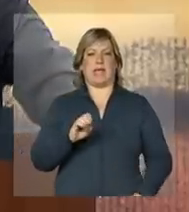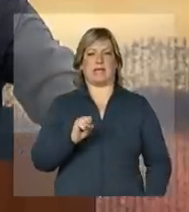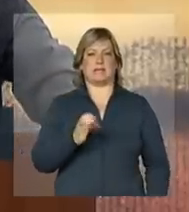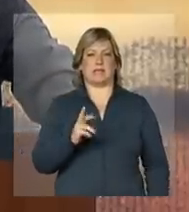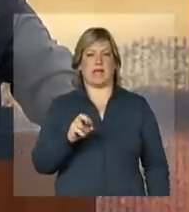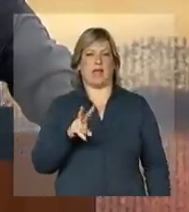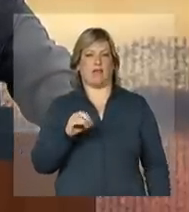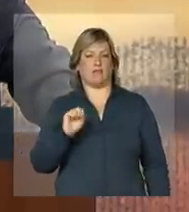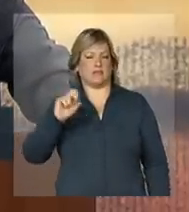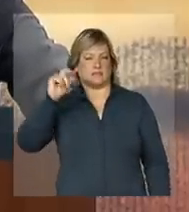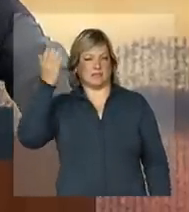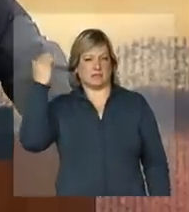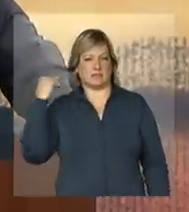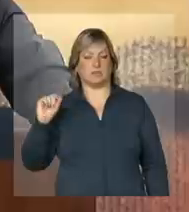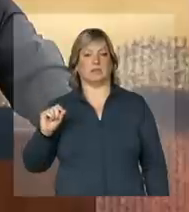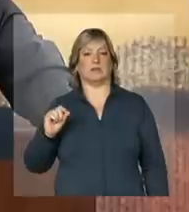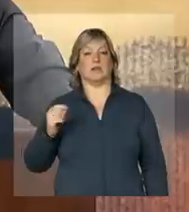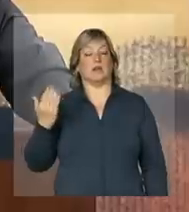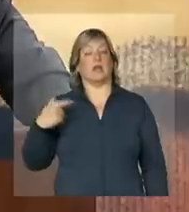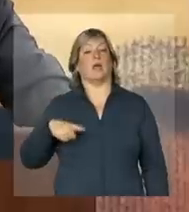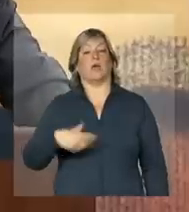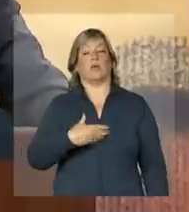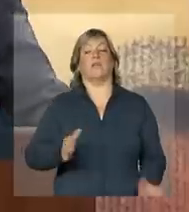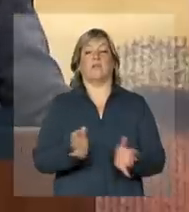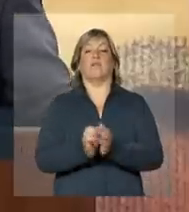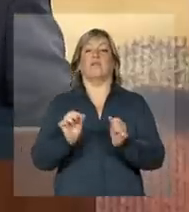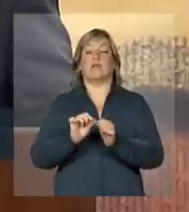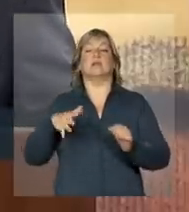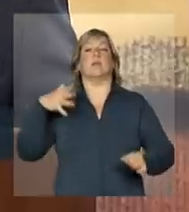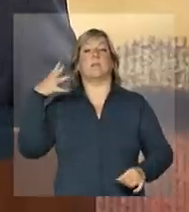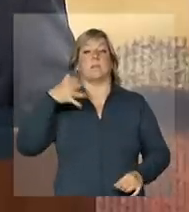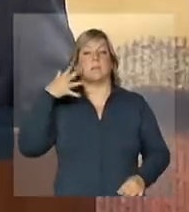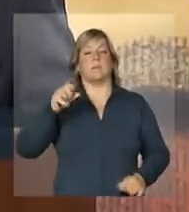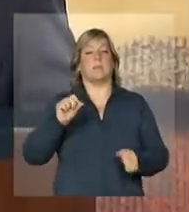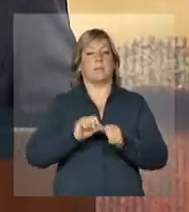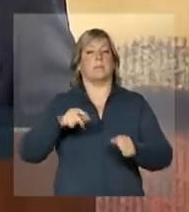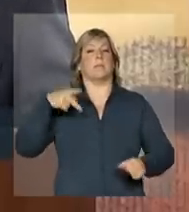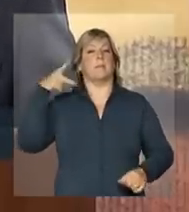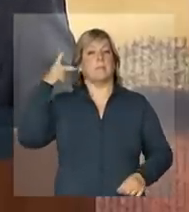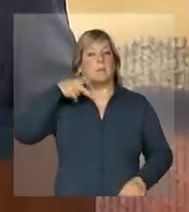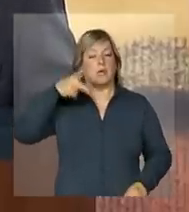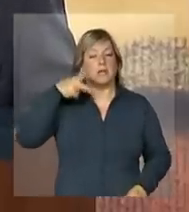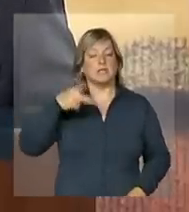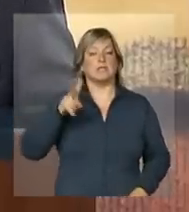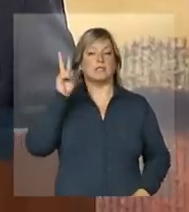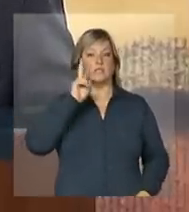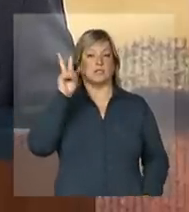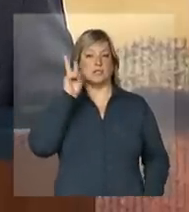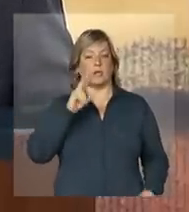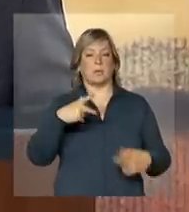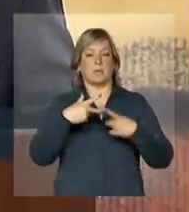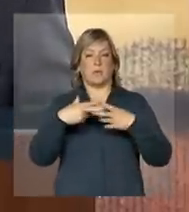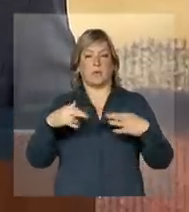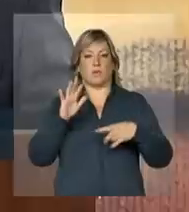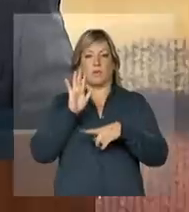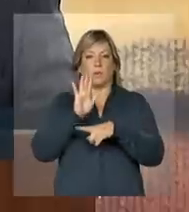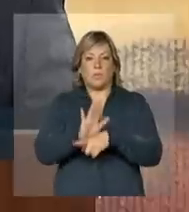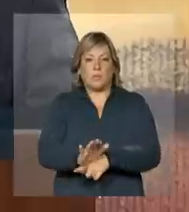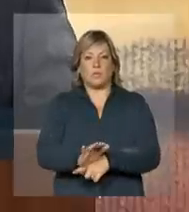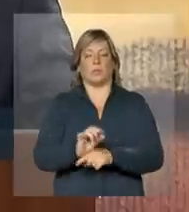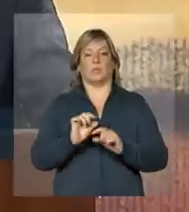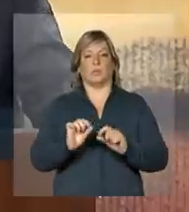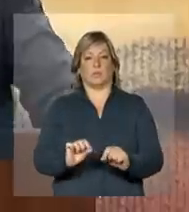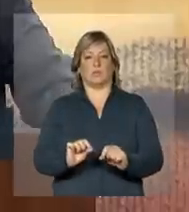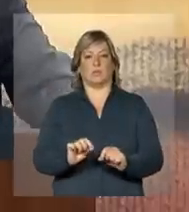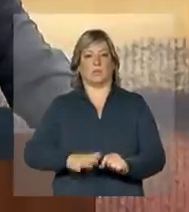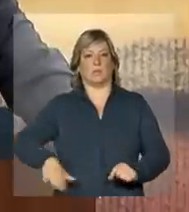política de acesso à terra para populações que vieram inclusive de outros continentes como continente europeu no sul do